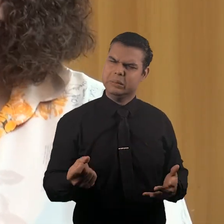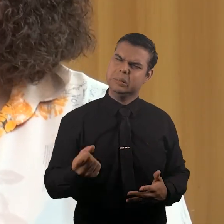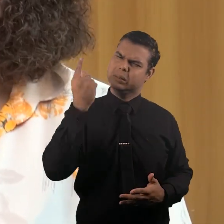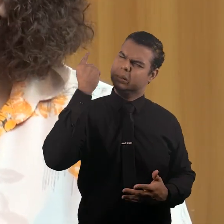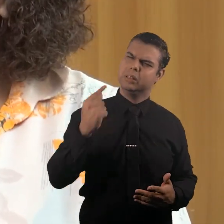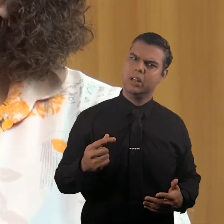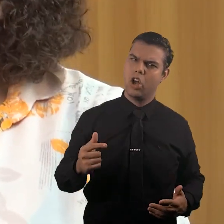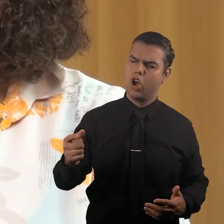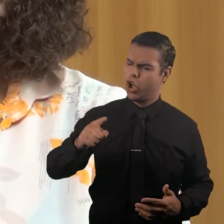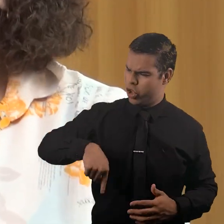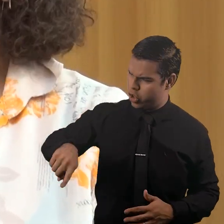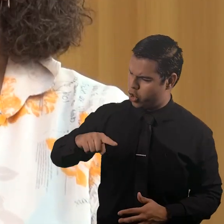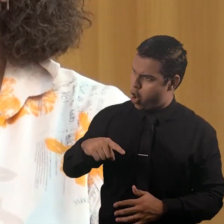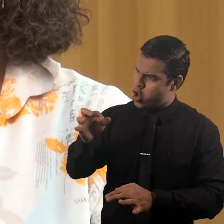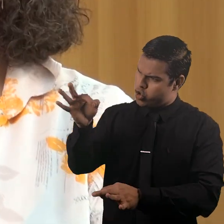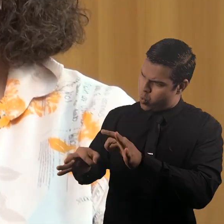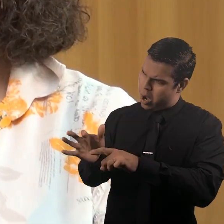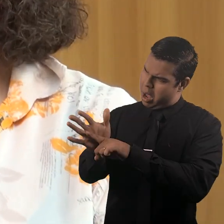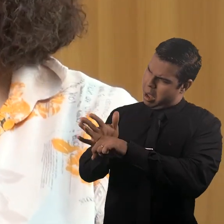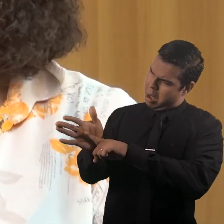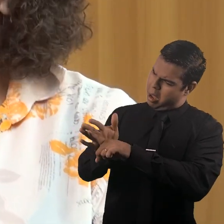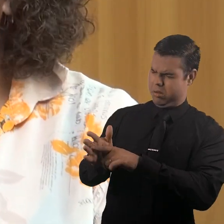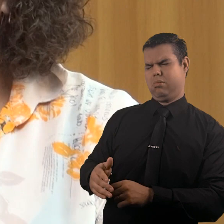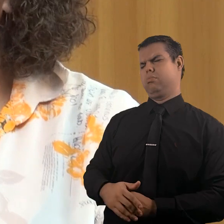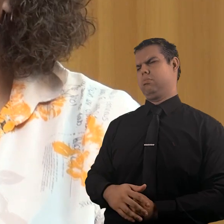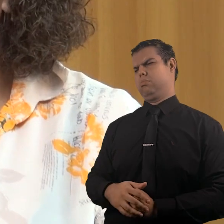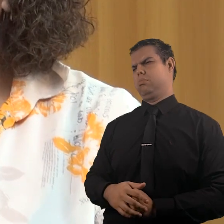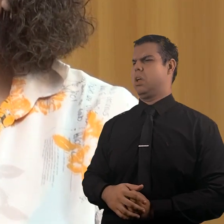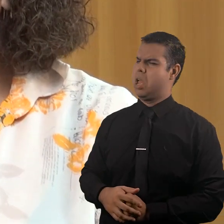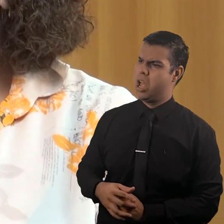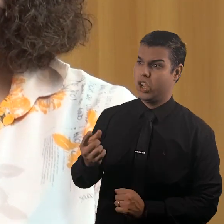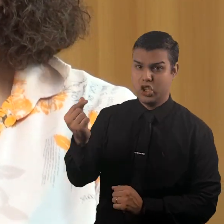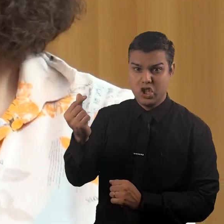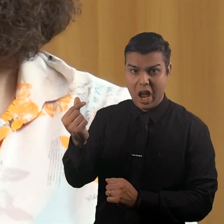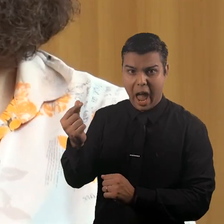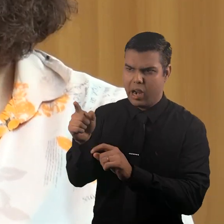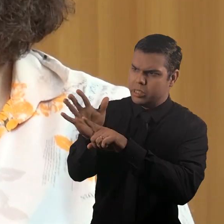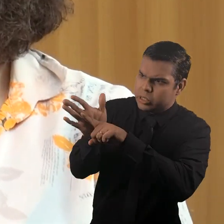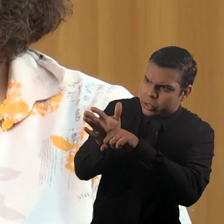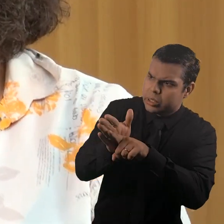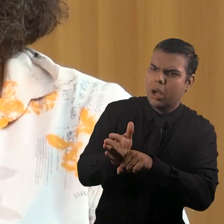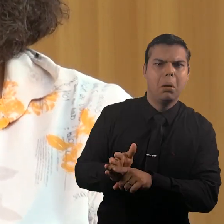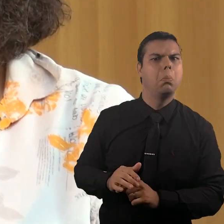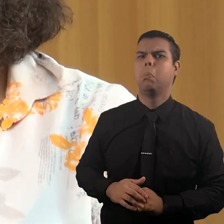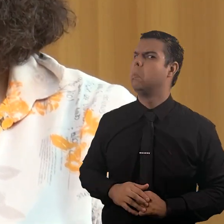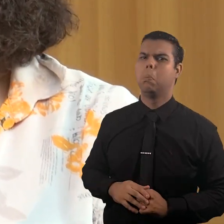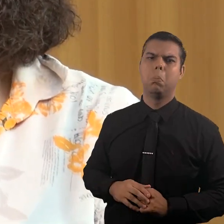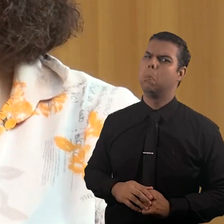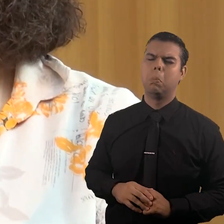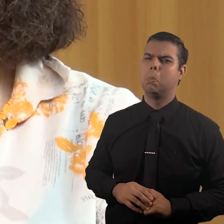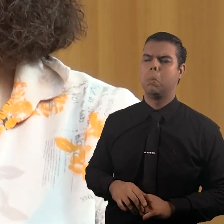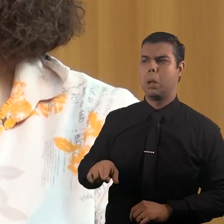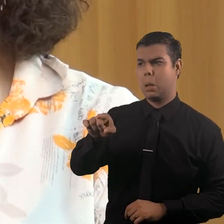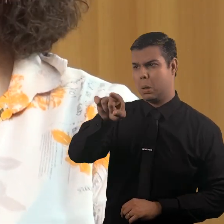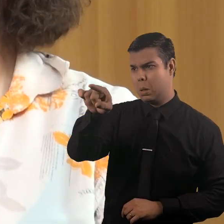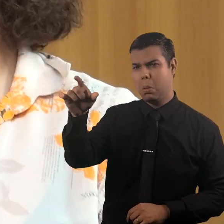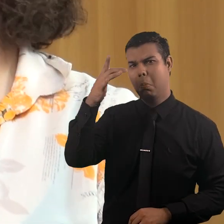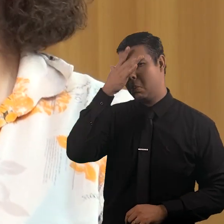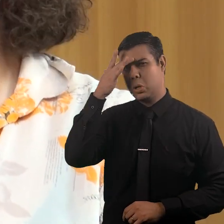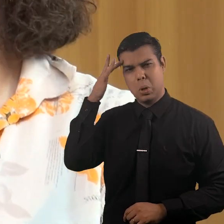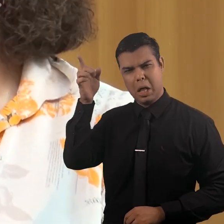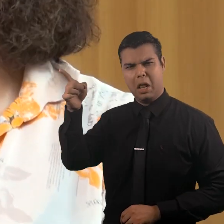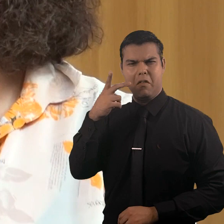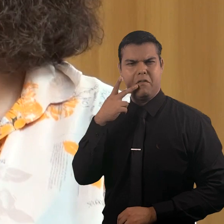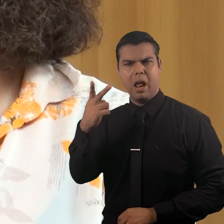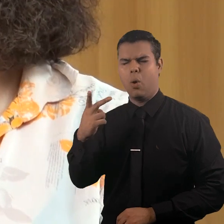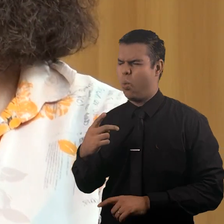julgamos e nunca fizemos essa seleção por fonte de renda. E muitas vezes as pessoas até falavam, né? Mas, nossa, mas você